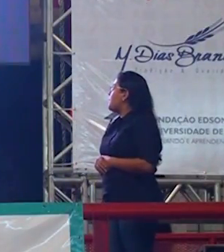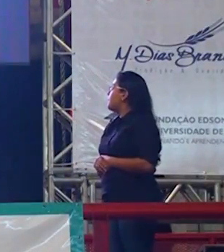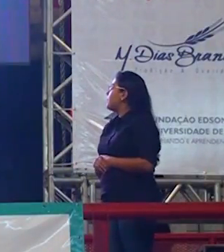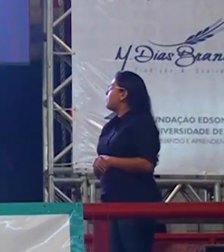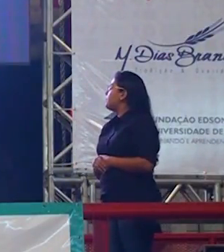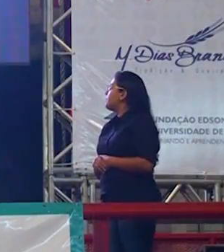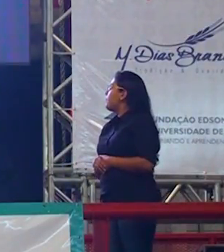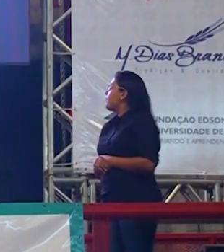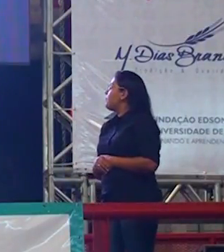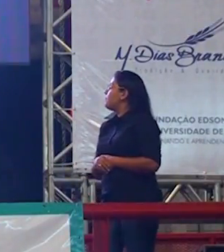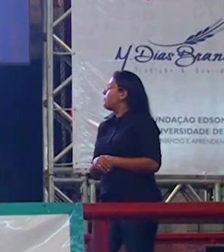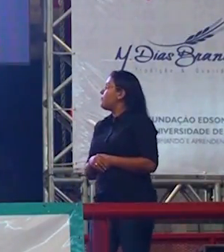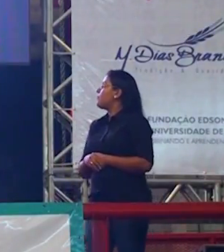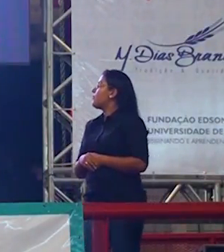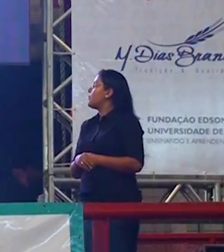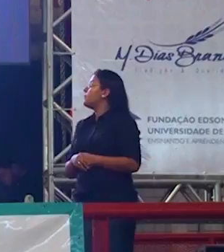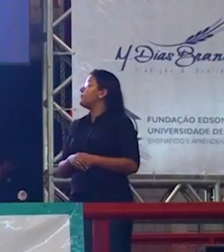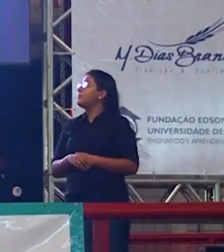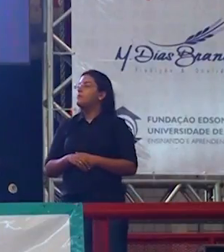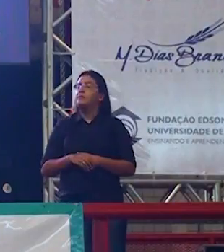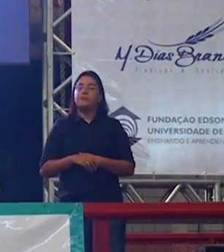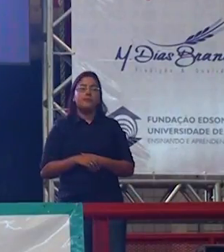Avançando. Olha o passador.